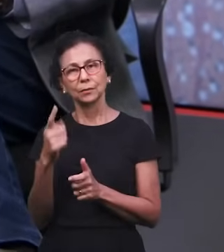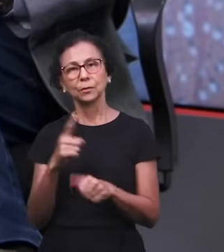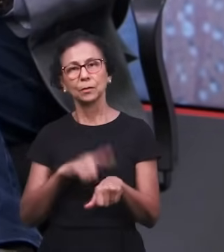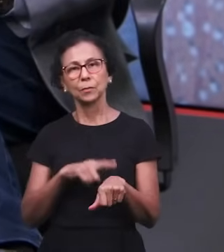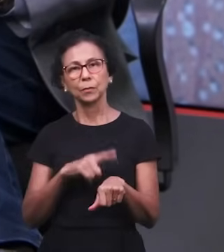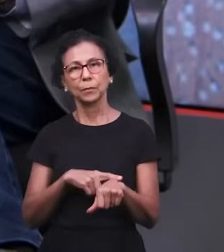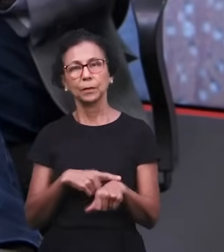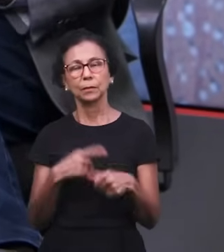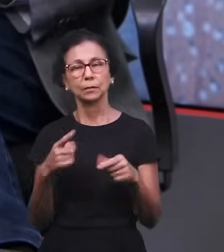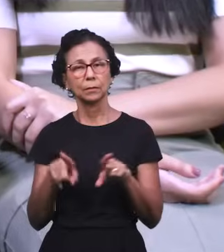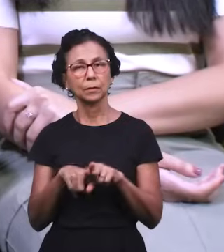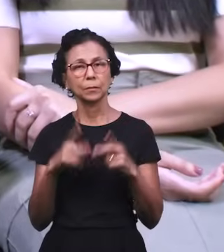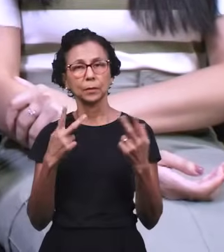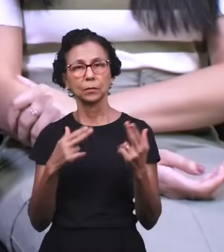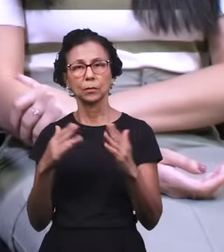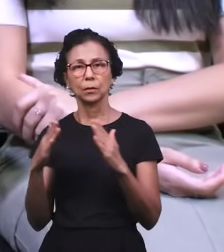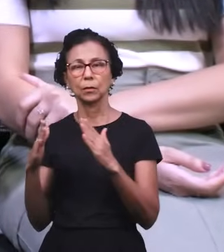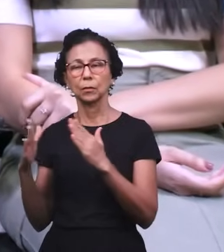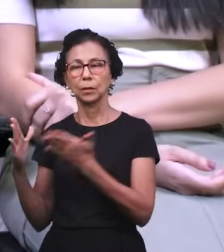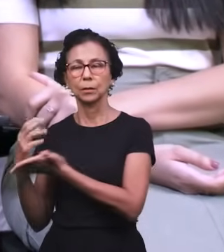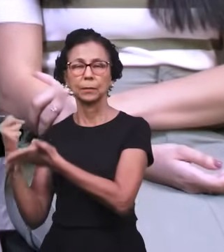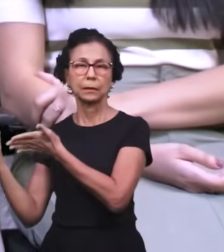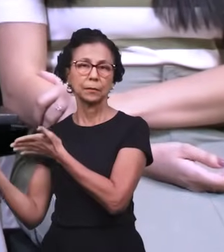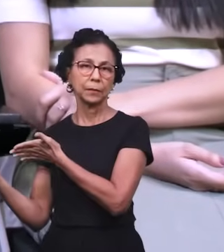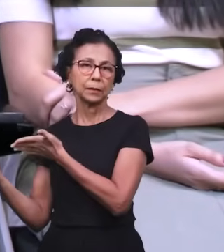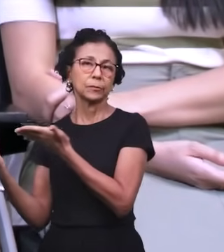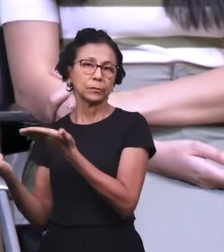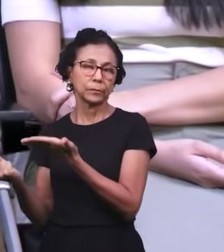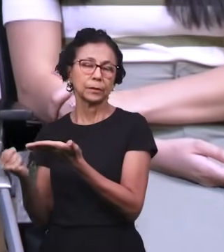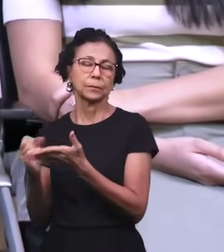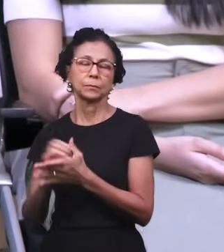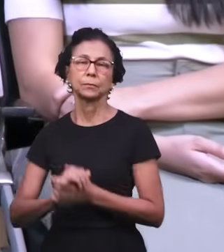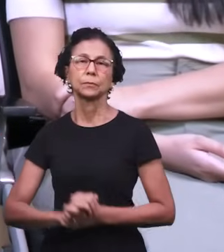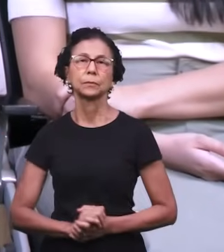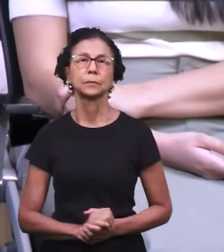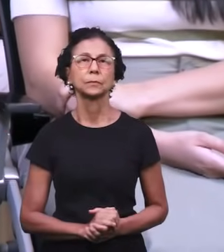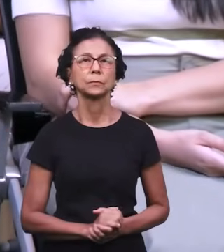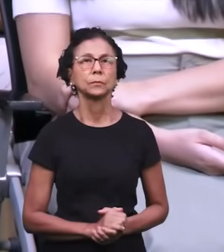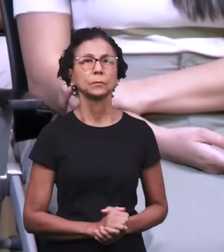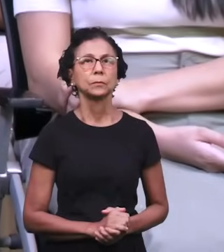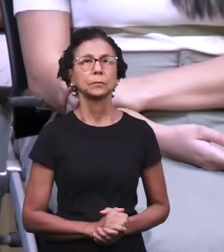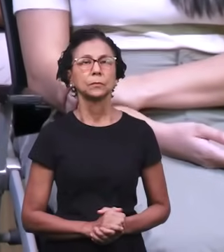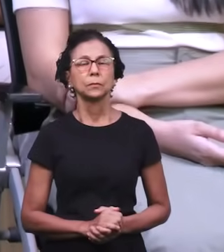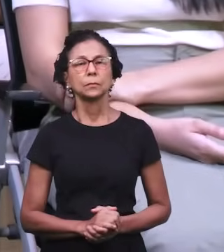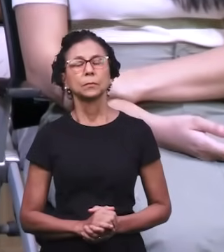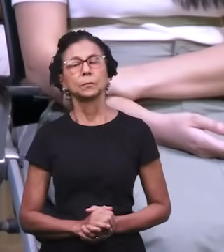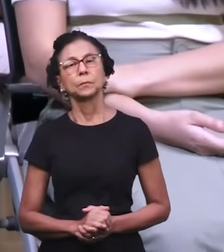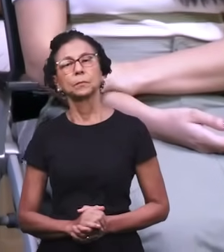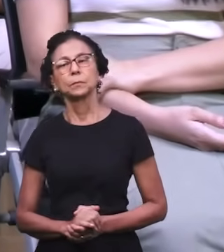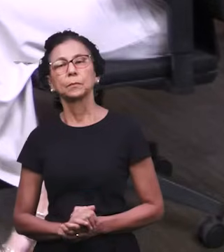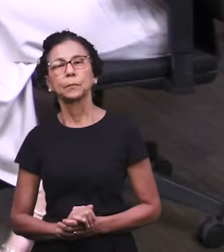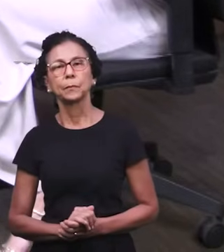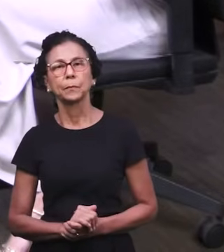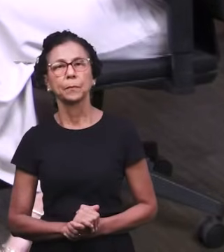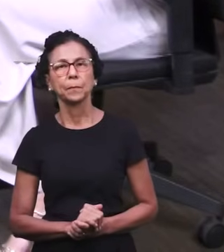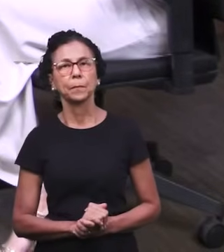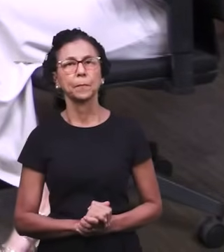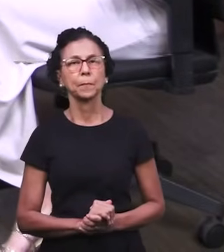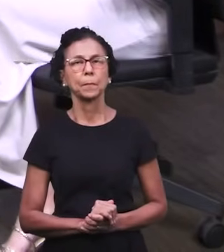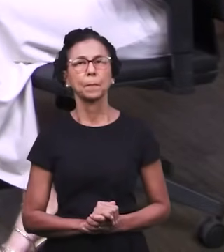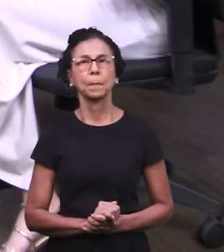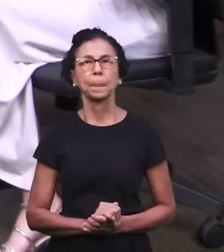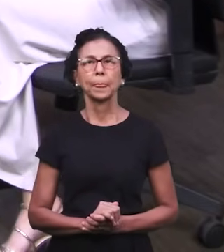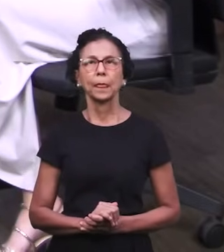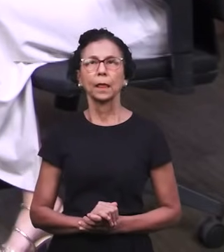Senhor de forma na palavra, de forma profética, a igreja pregando, a igreja anunciando. E eu acho que a